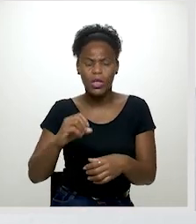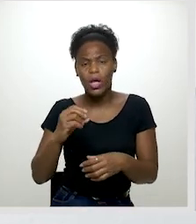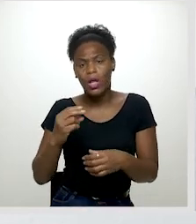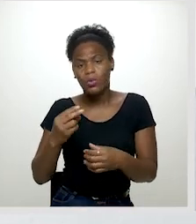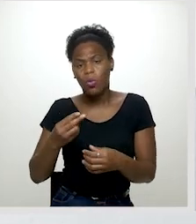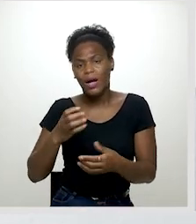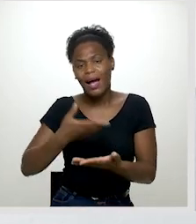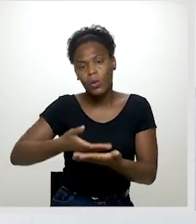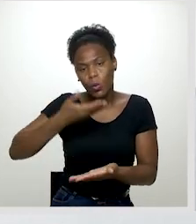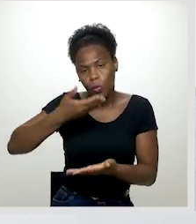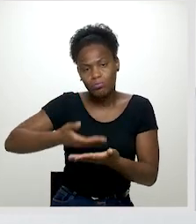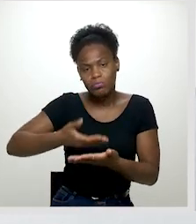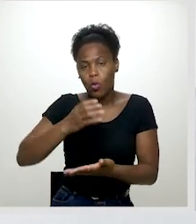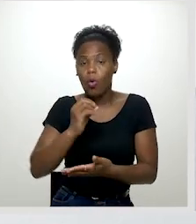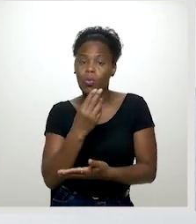sopa primitiva.